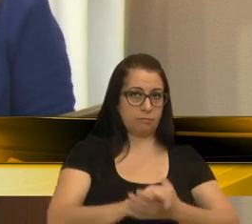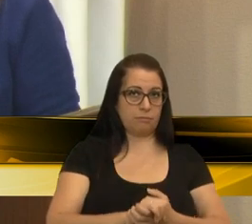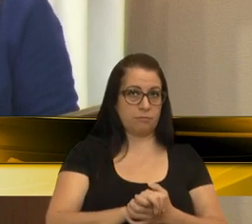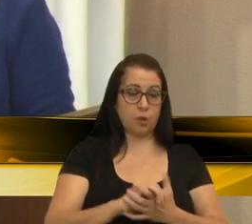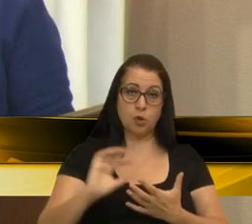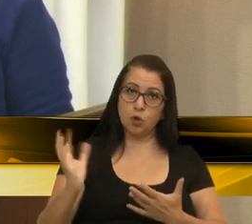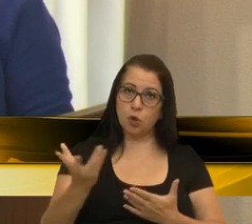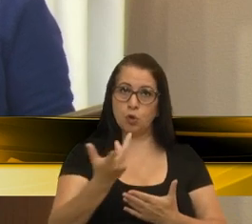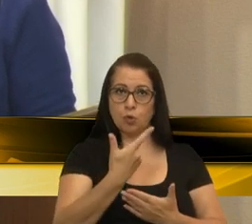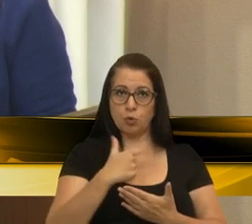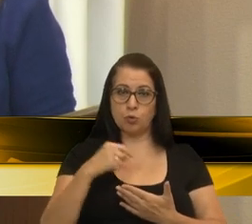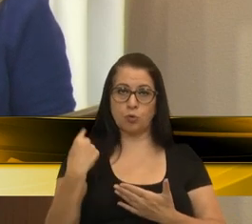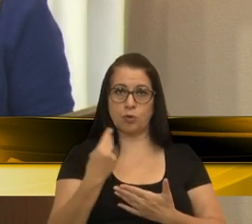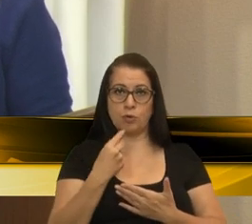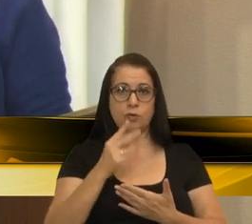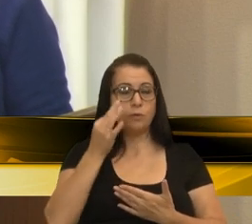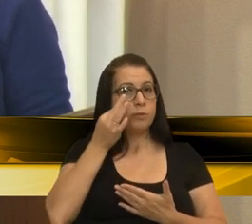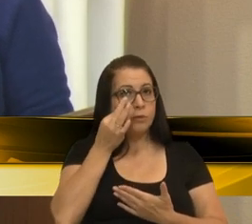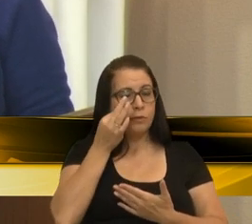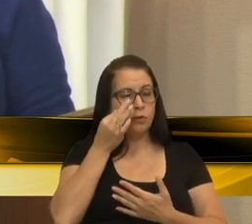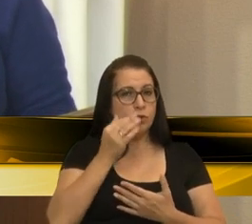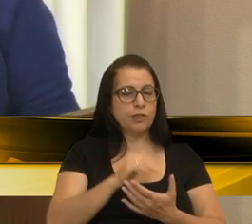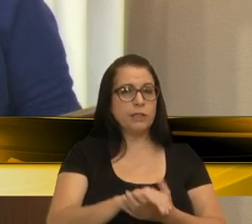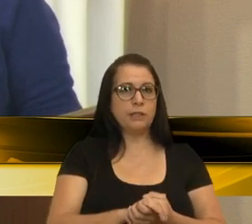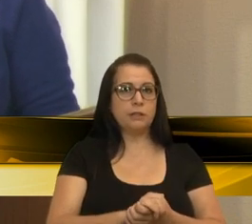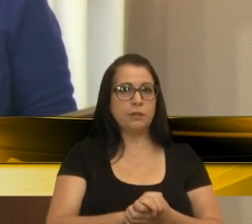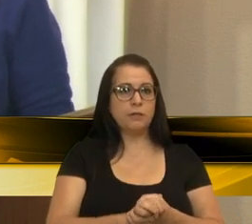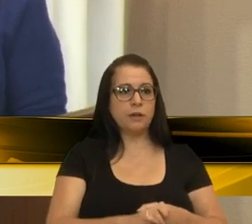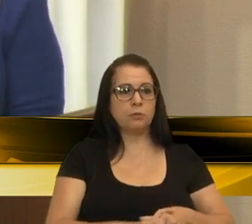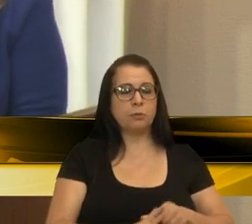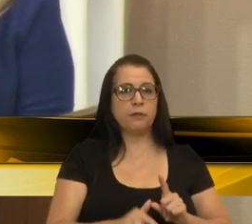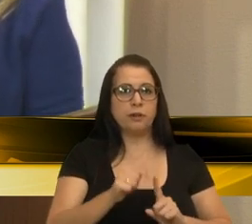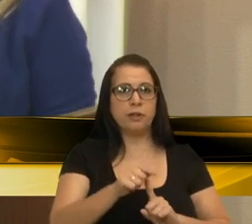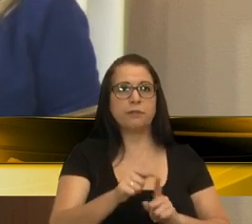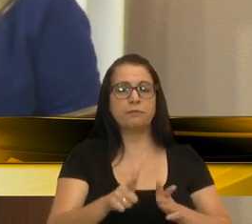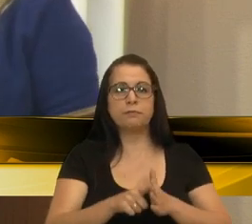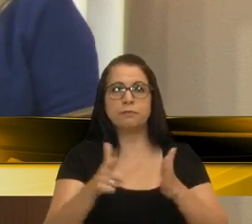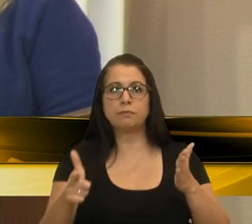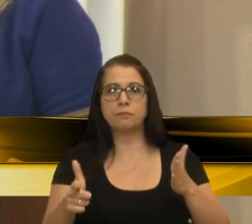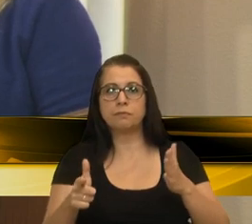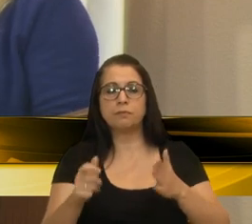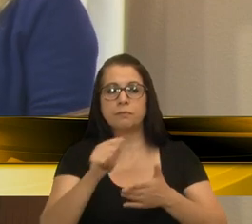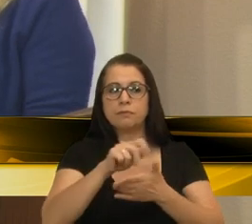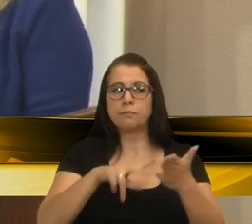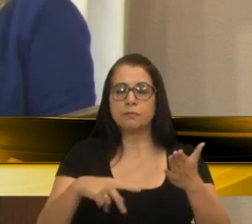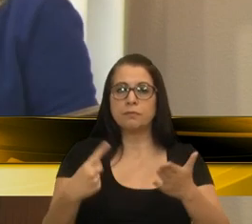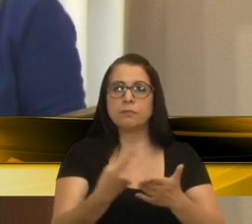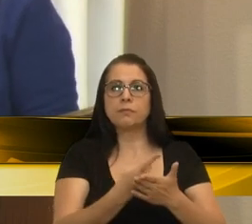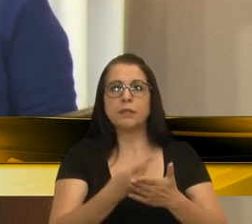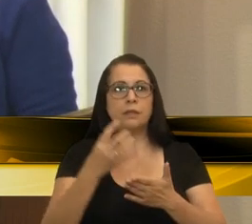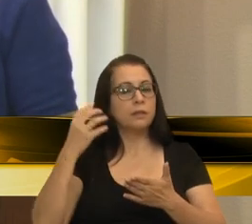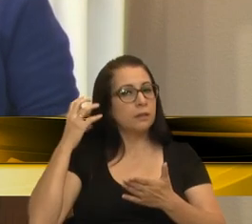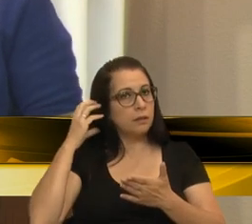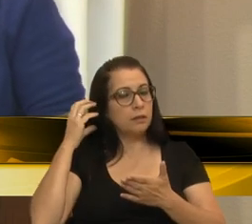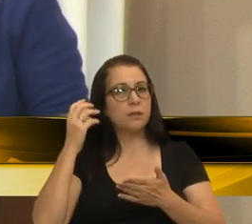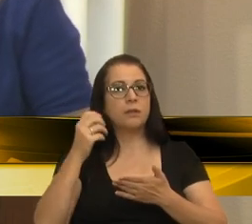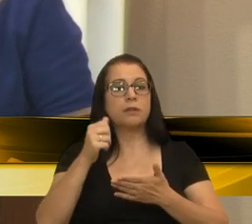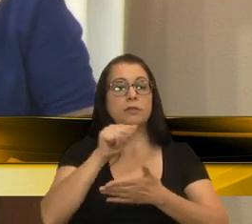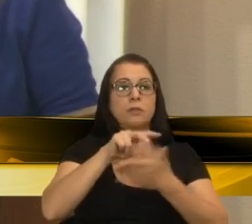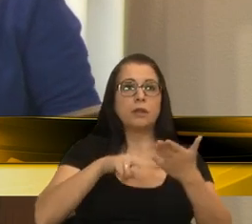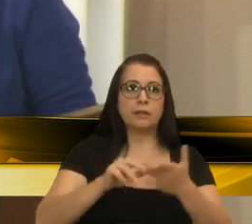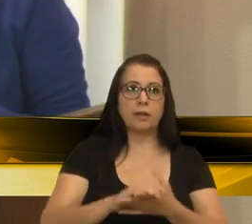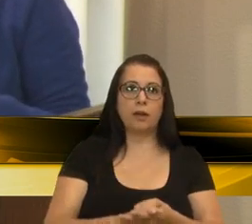Acho que todos nós estivemos lá presentes de alguma forma. Os jornais vêm fazendo avaliação, as rádios vêm fazendo